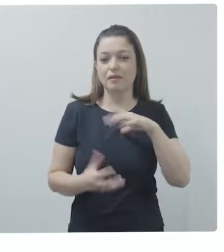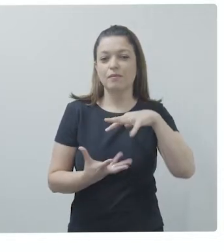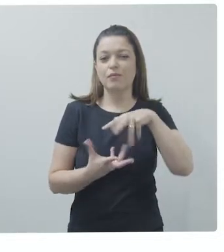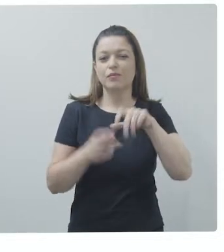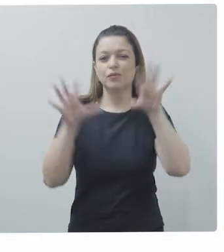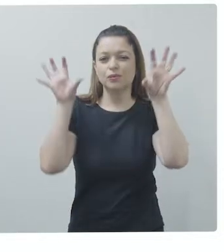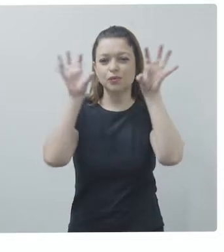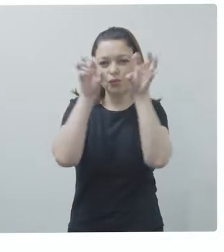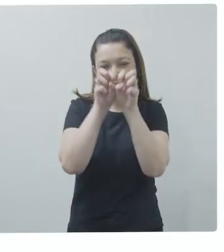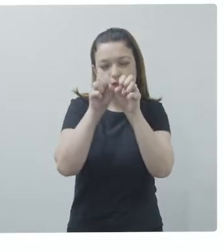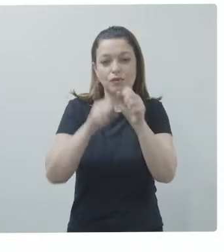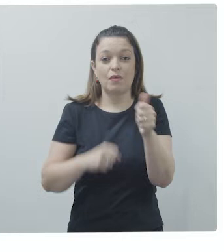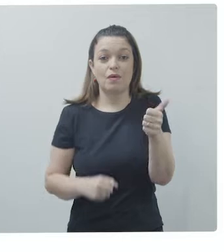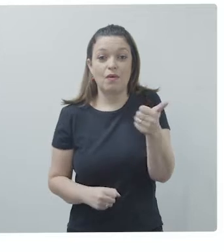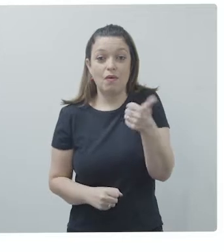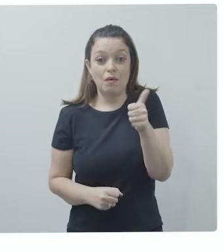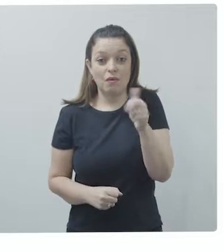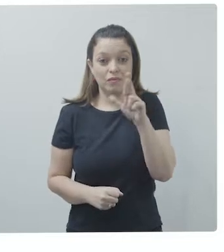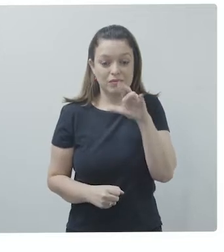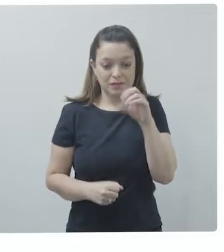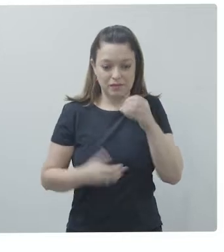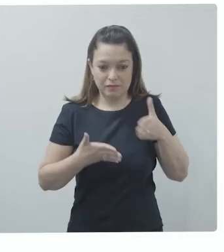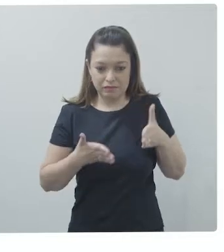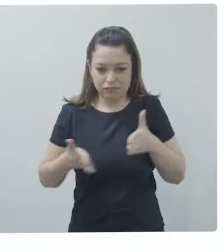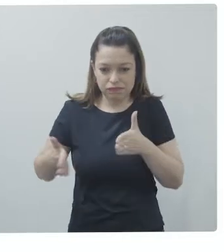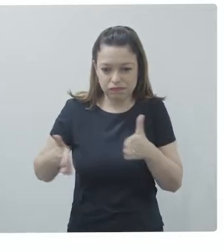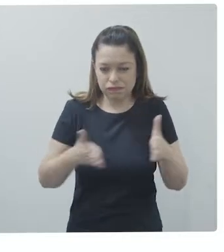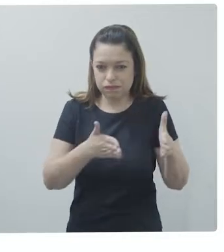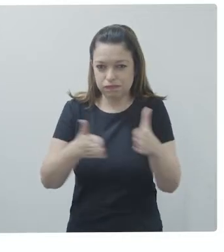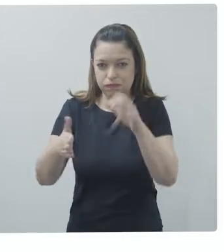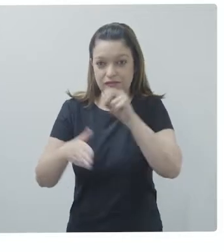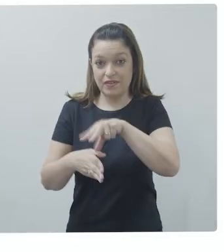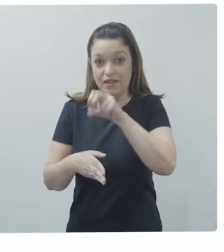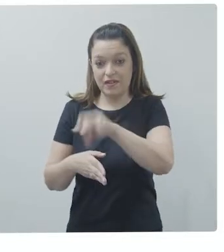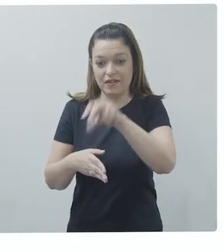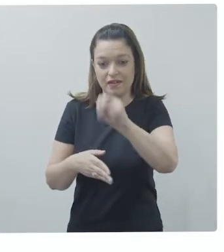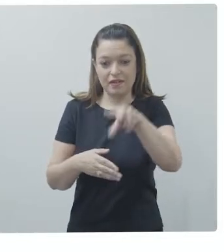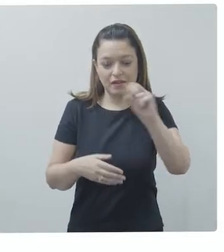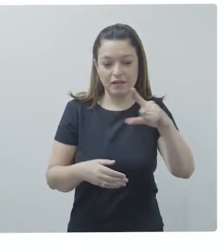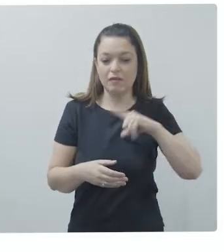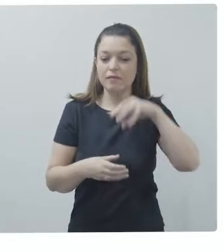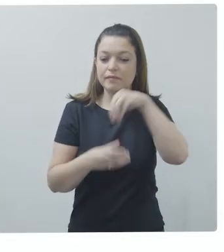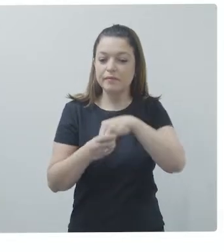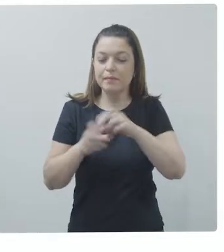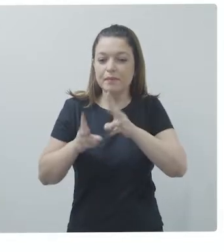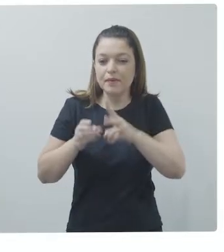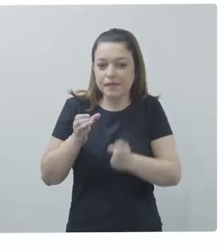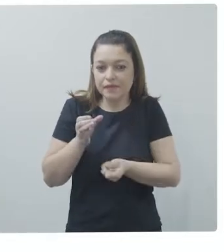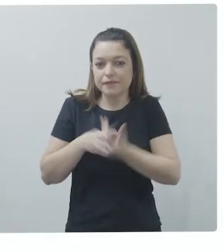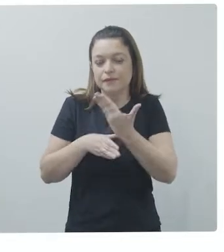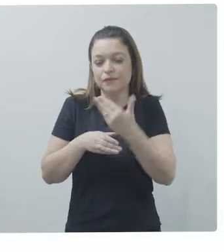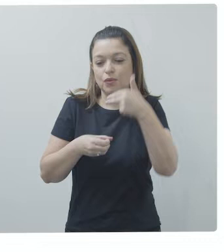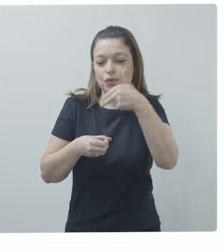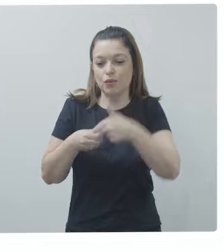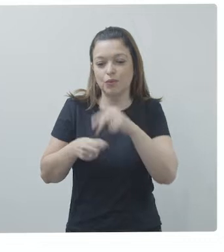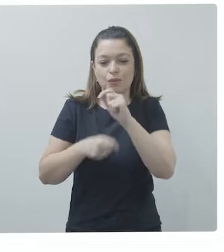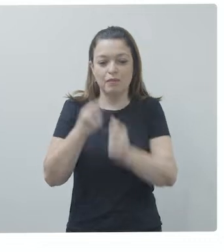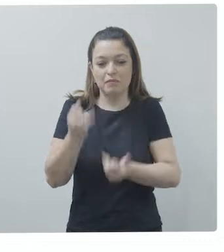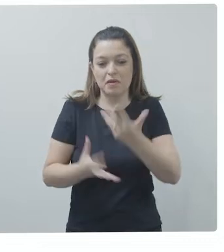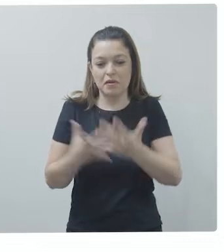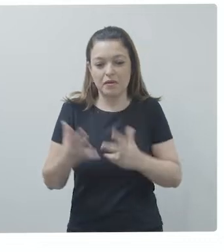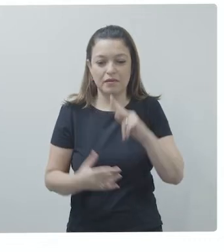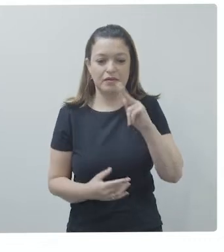Nele, 11 rios venenosos cortavam a névoa, originários do mesmo poço em seu núcleo, o turbilhão barulhento